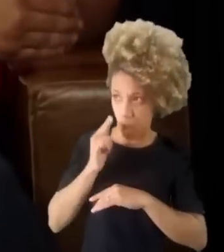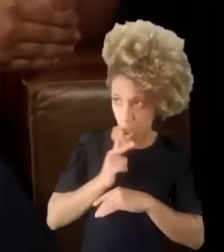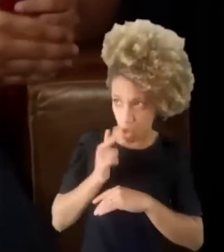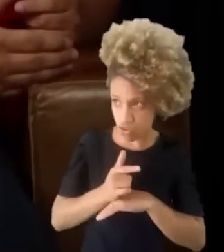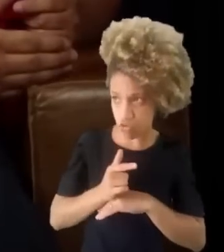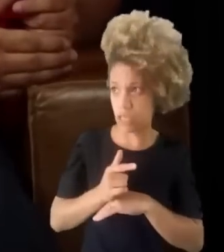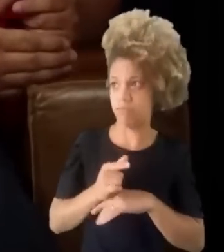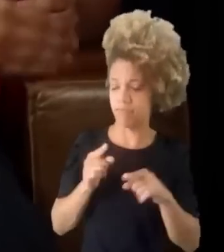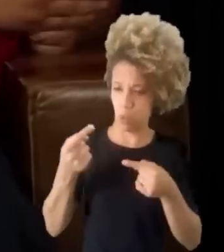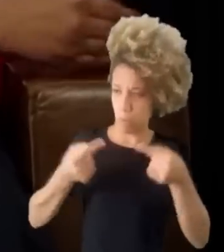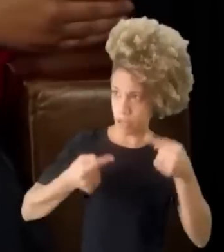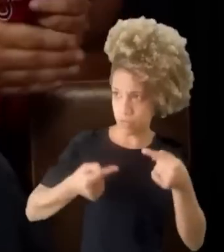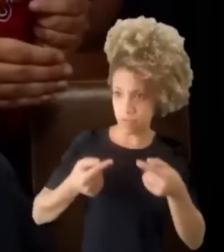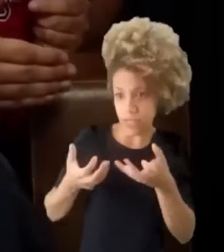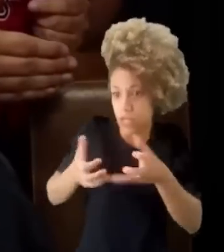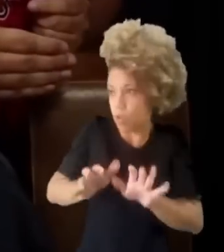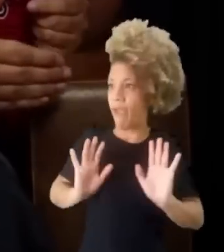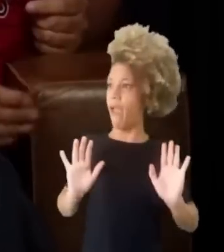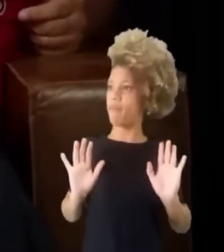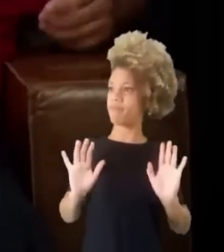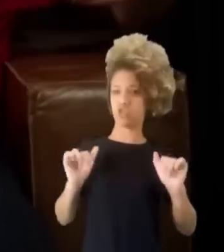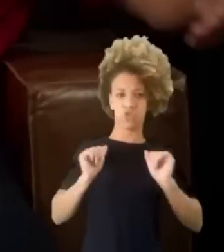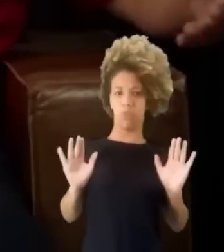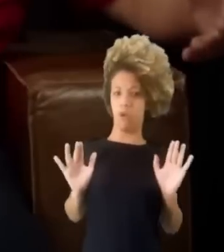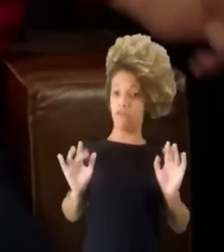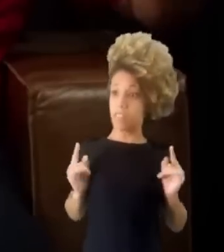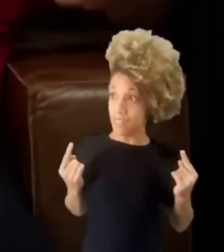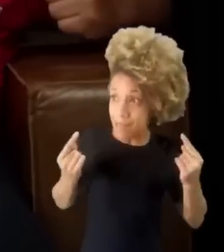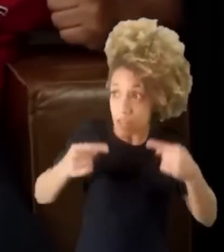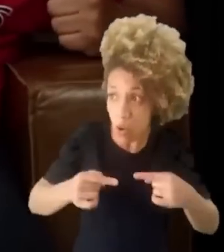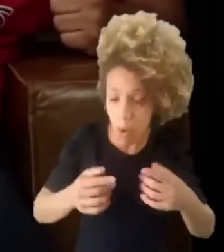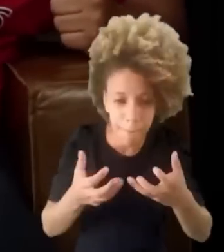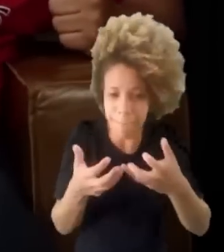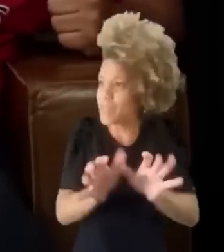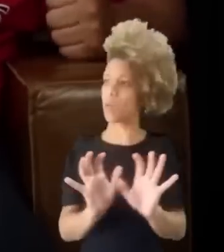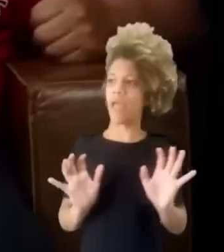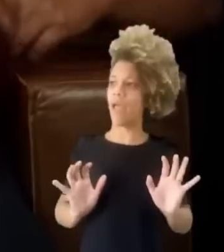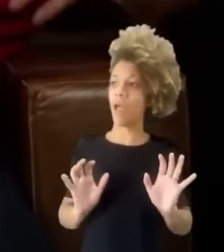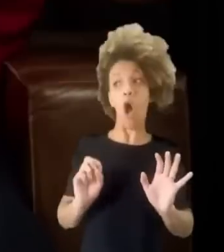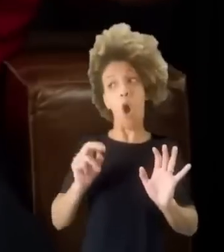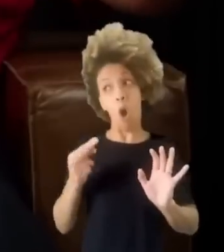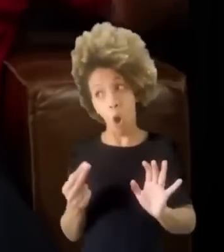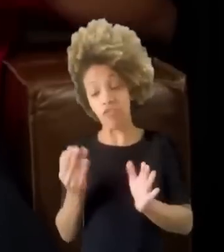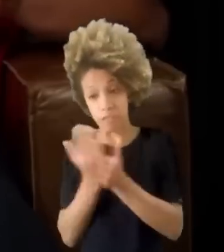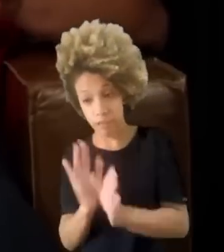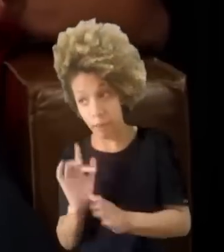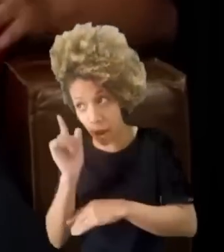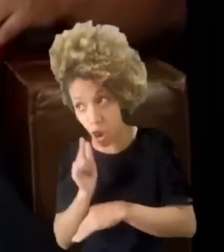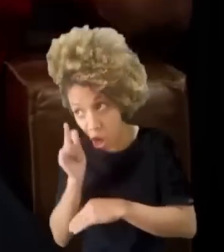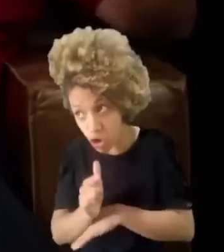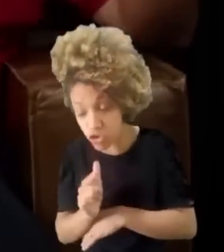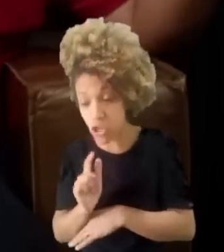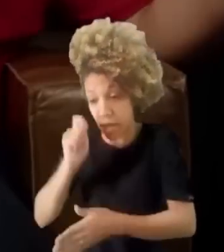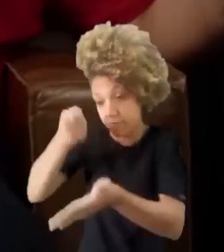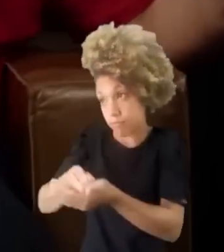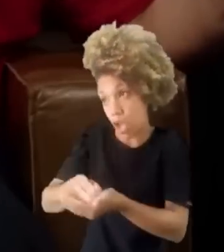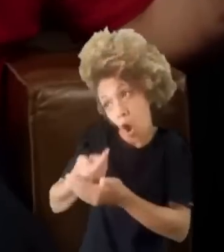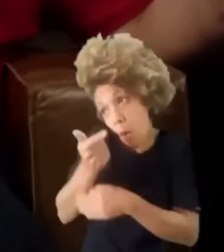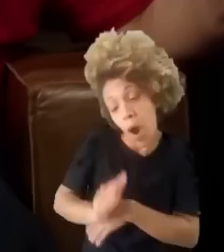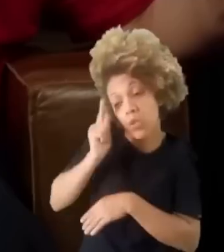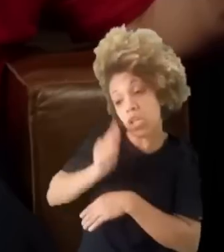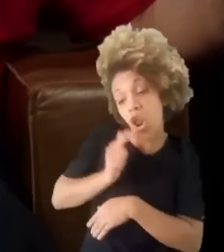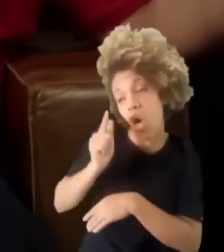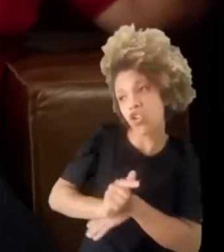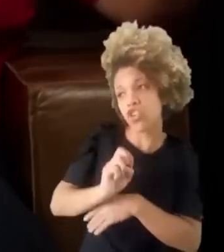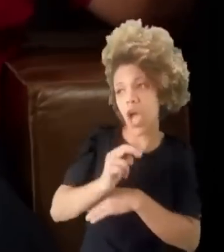de uma lógica muito competitiva você não quer competir você entrou na competição para Não competir ou você quebra a lógica da competição estabelece uma outra lógica